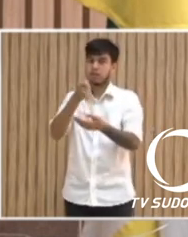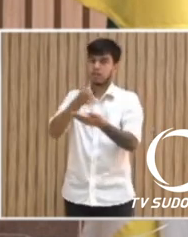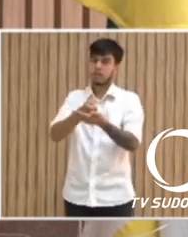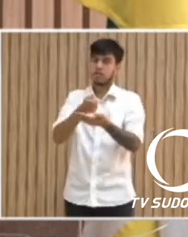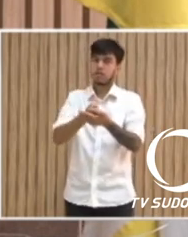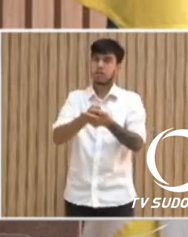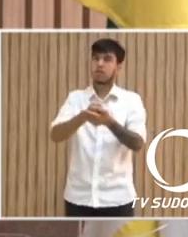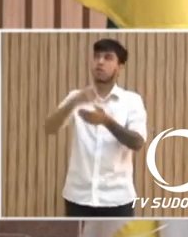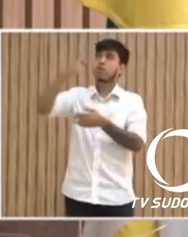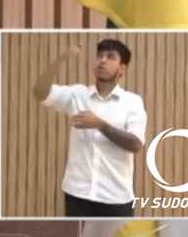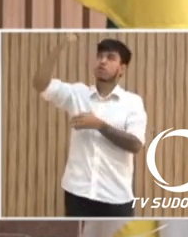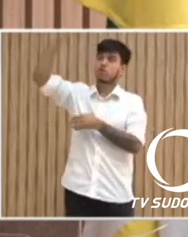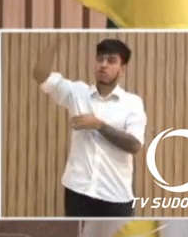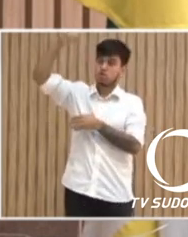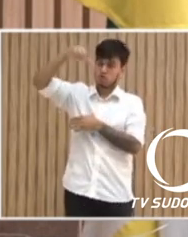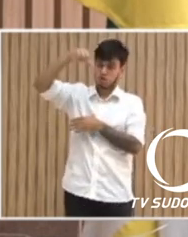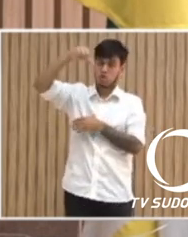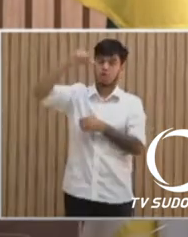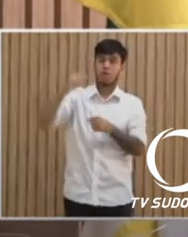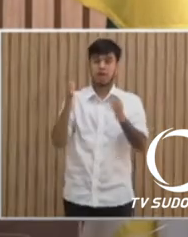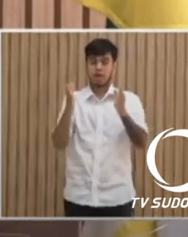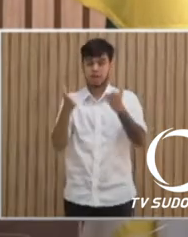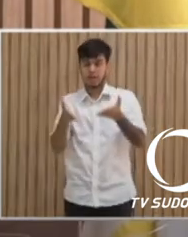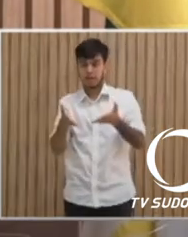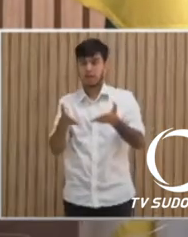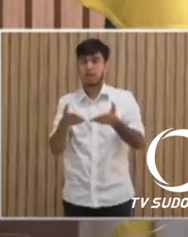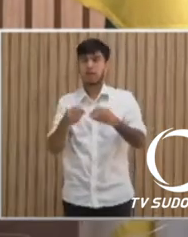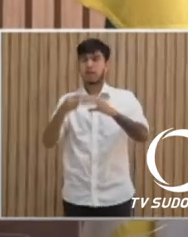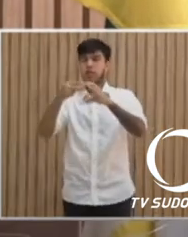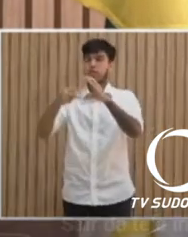difícil de muito trabalho até mesmo por conta de ser um ano eleitoral